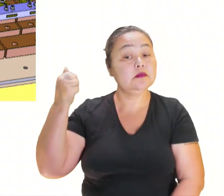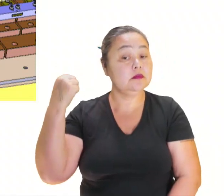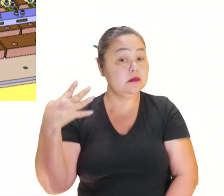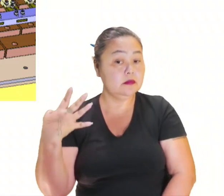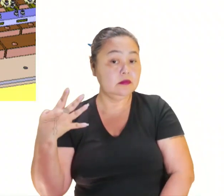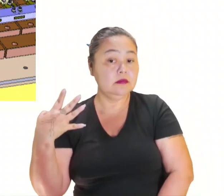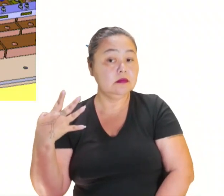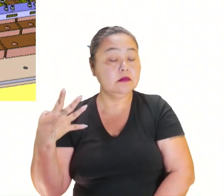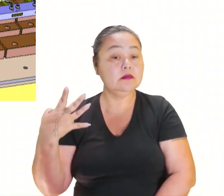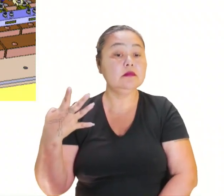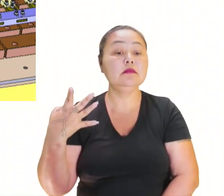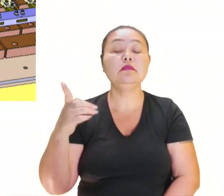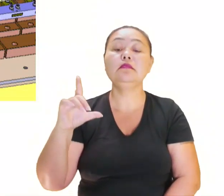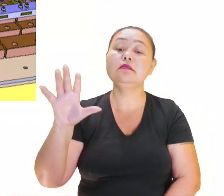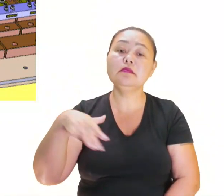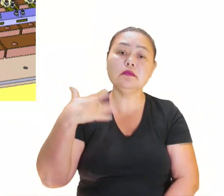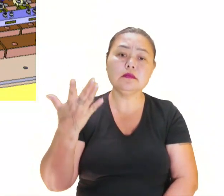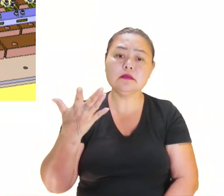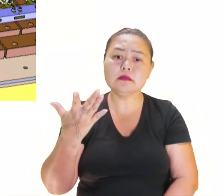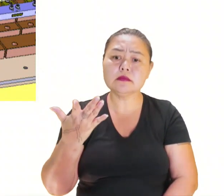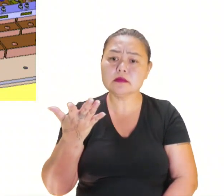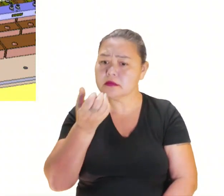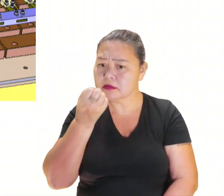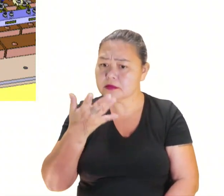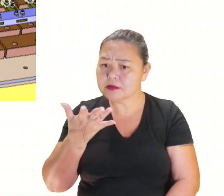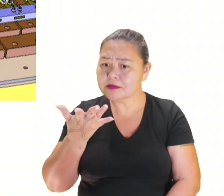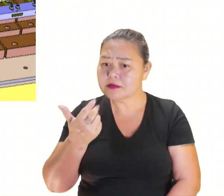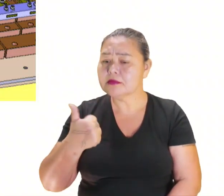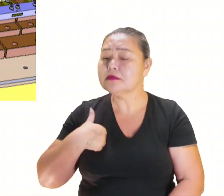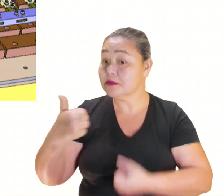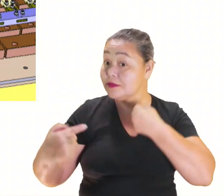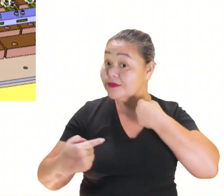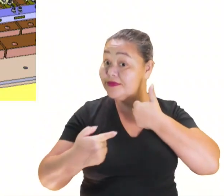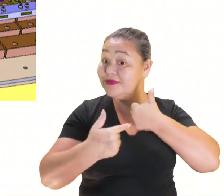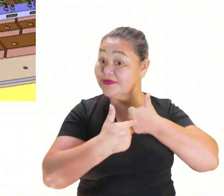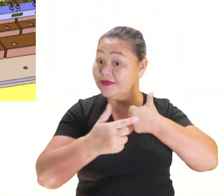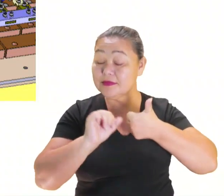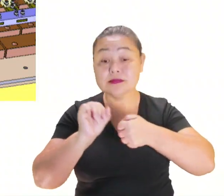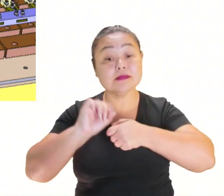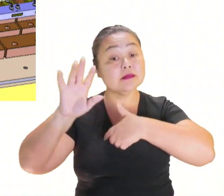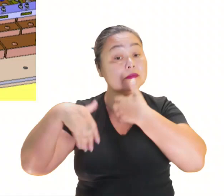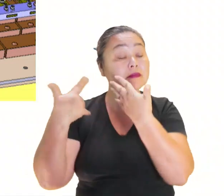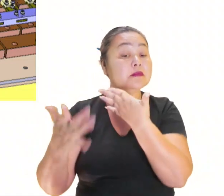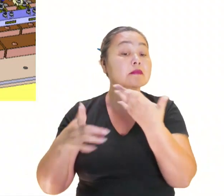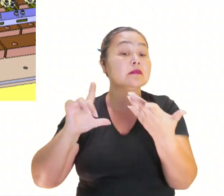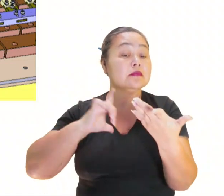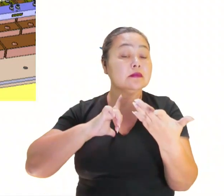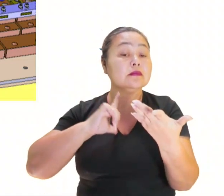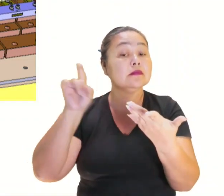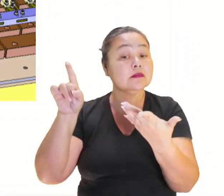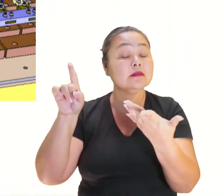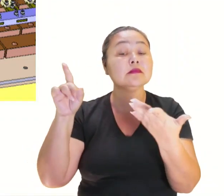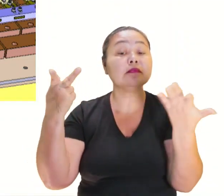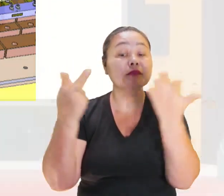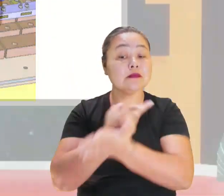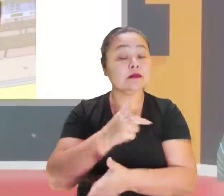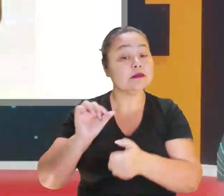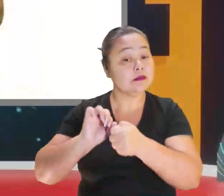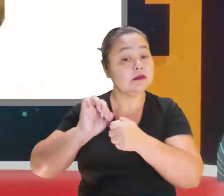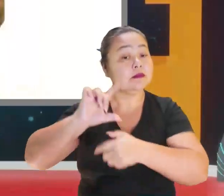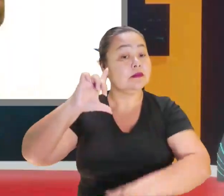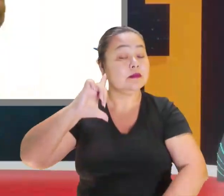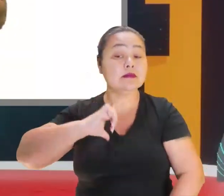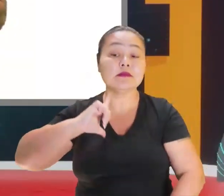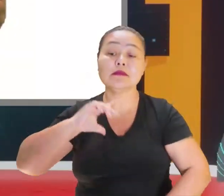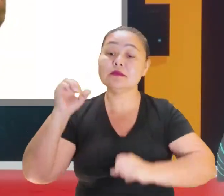o 14. E aí, flagrou? Curtiu? Então, na máquina de calcular é assim que acontece. Temos